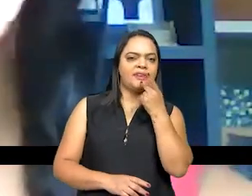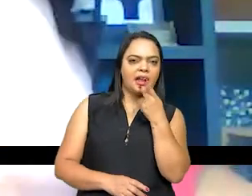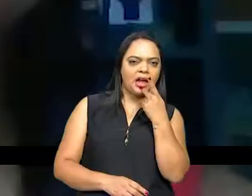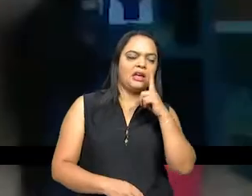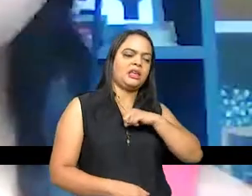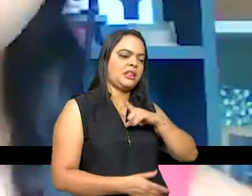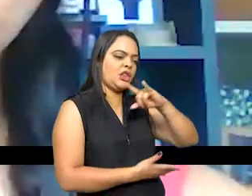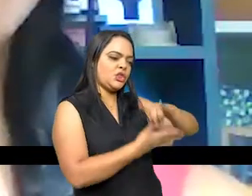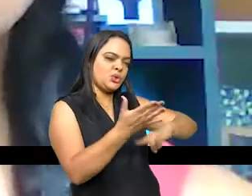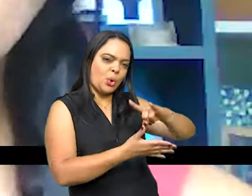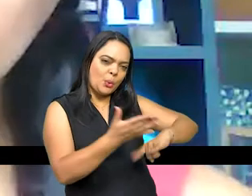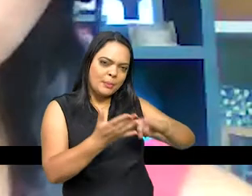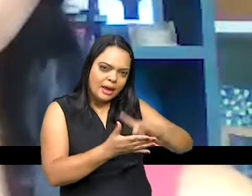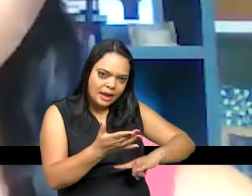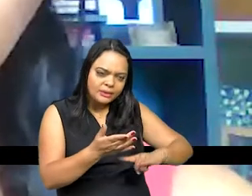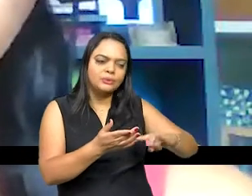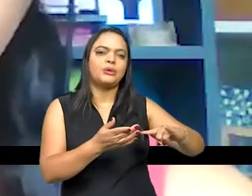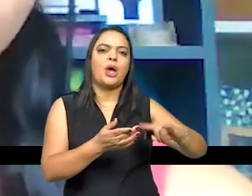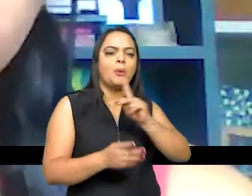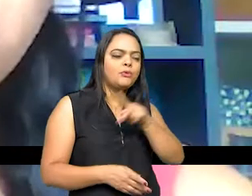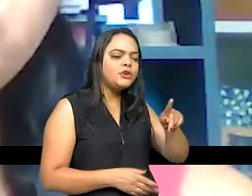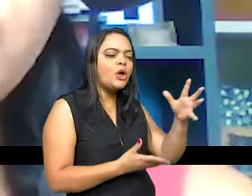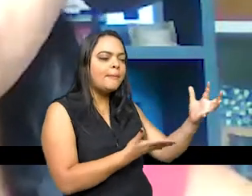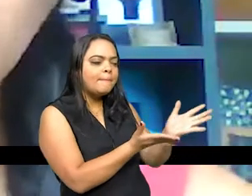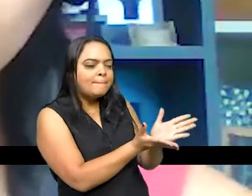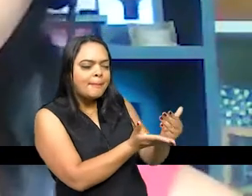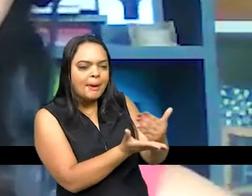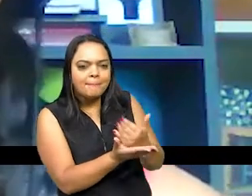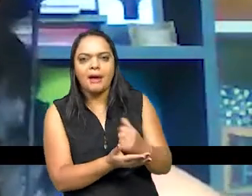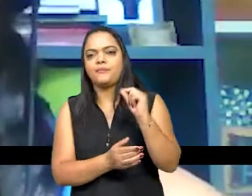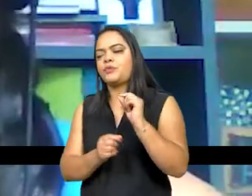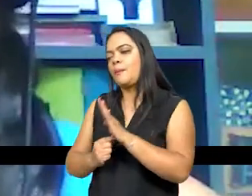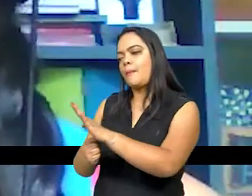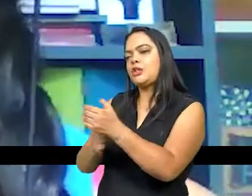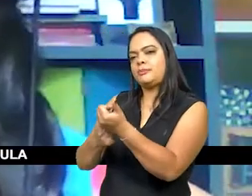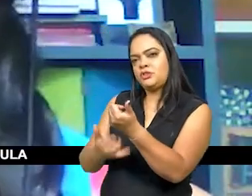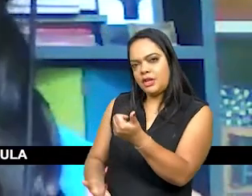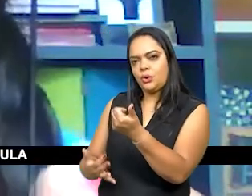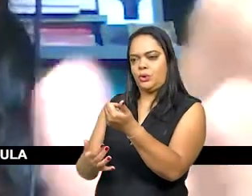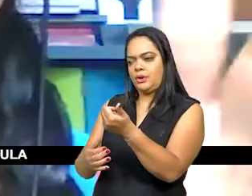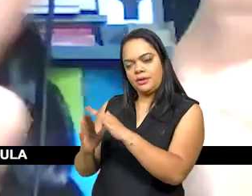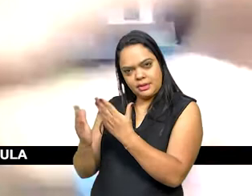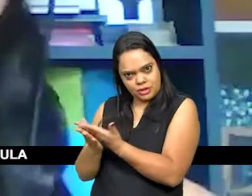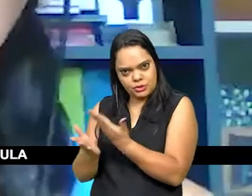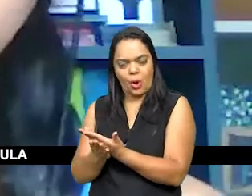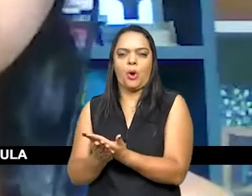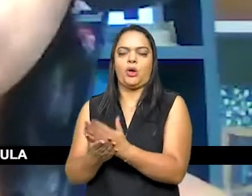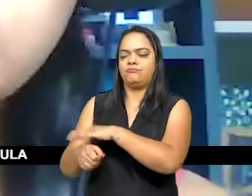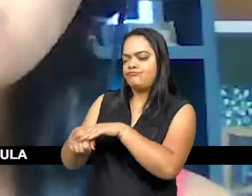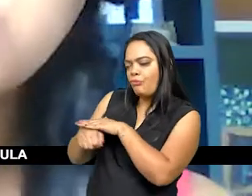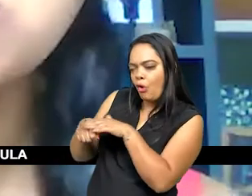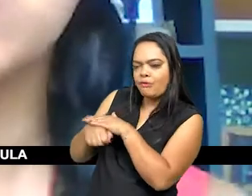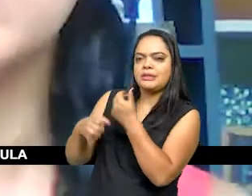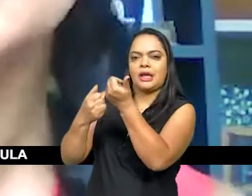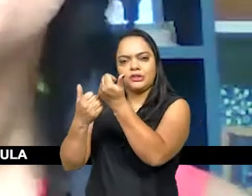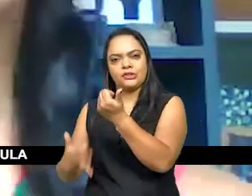pode conversar com a gestão, porque eu particularmente, acredito que esse é o caminho mais acertado. Desse professor, primeiro, conversar com a